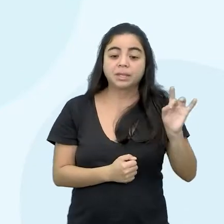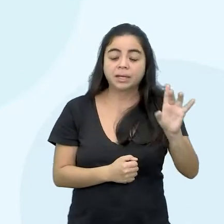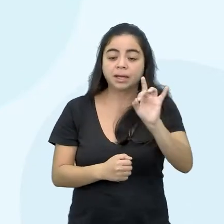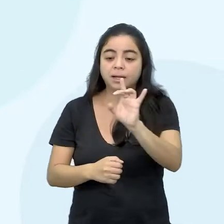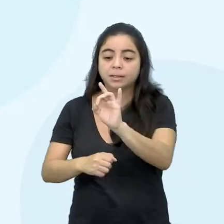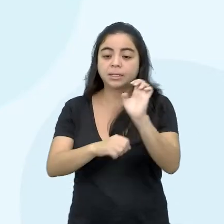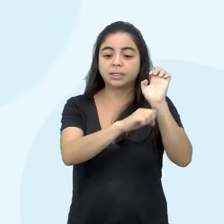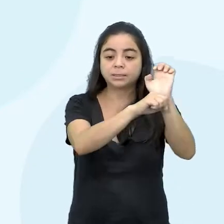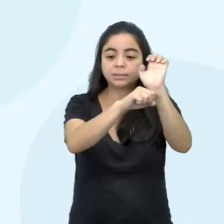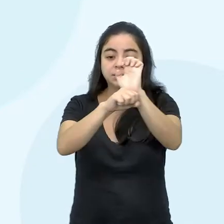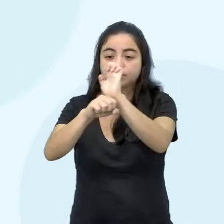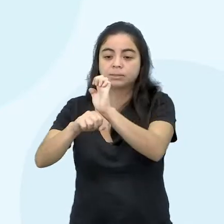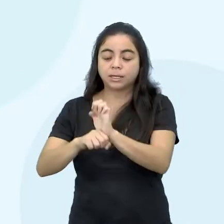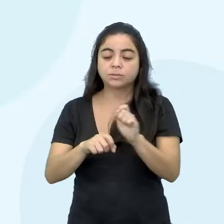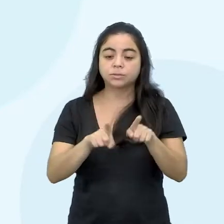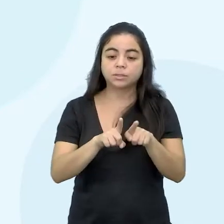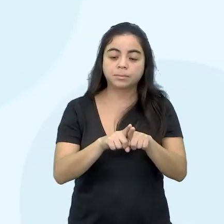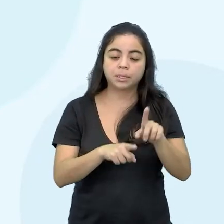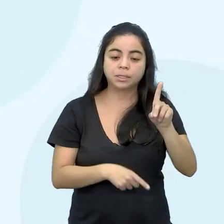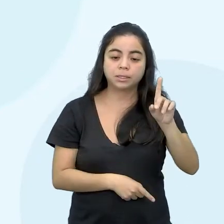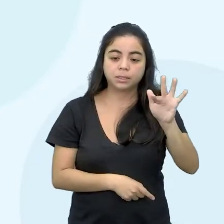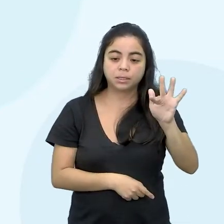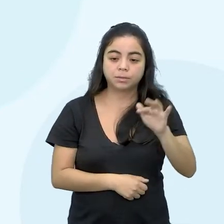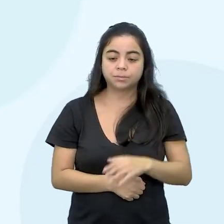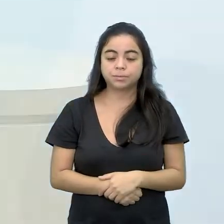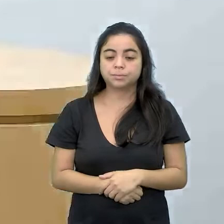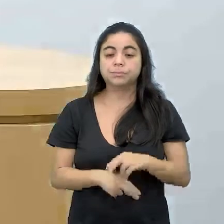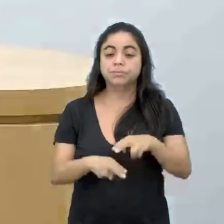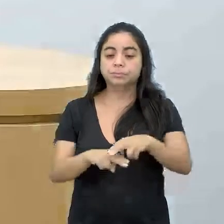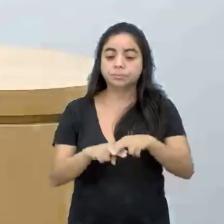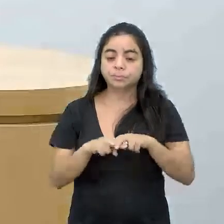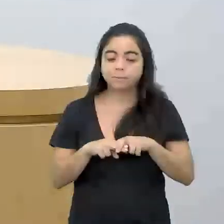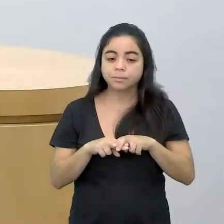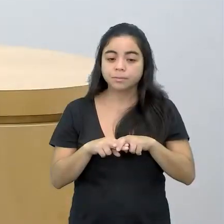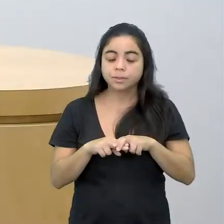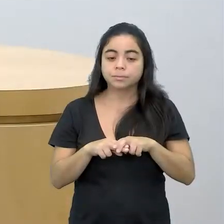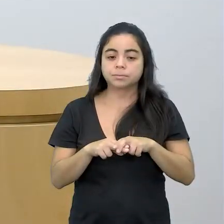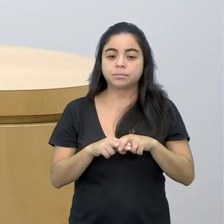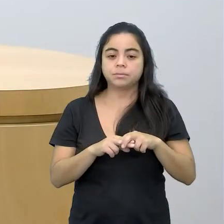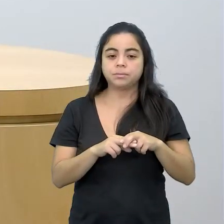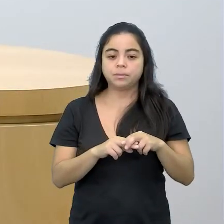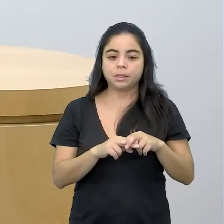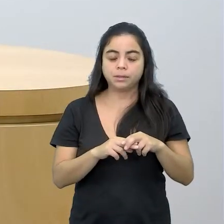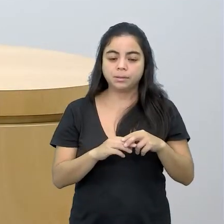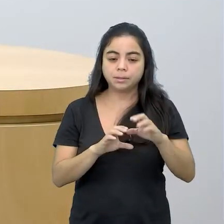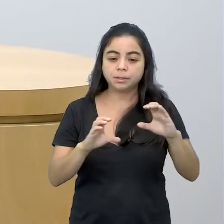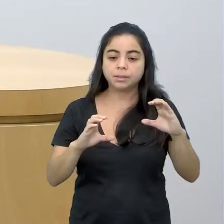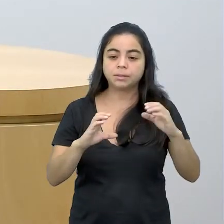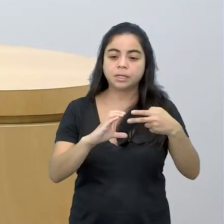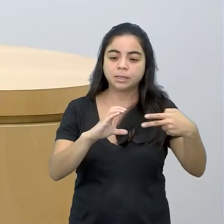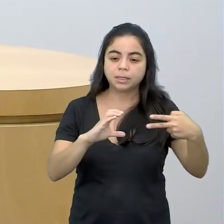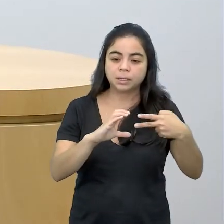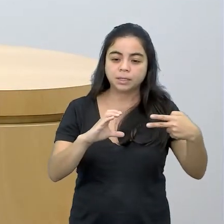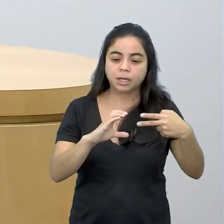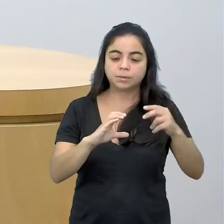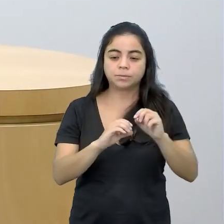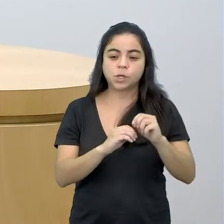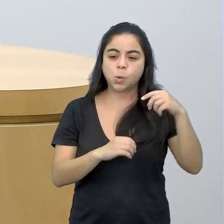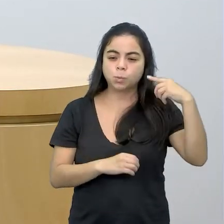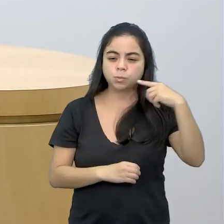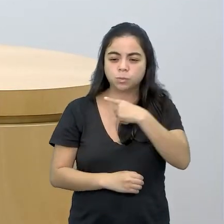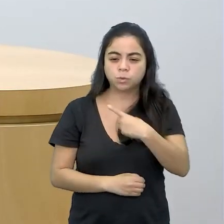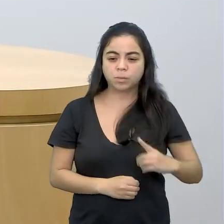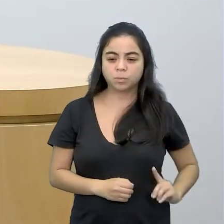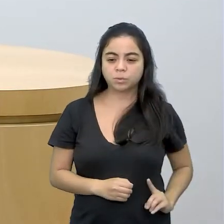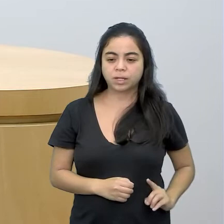cada território e no Distrito Federal. Portanto, a Câmara dos Deputados segue uma certa lógica que tem a ver com a